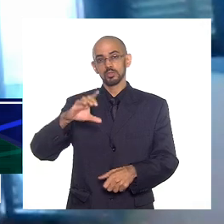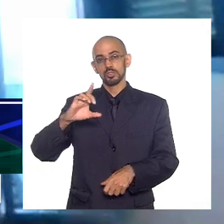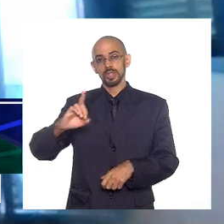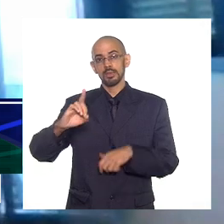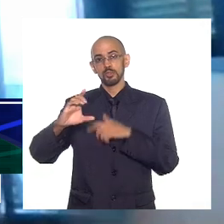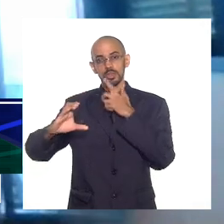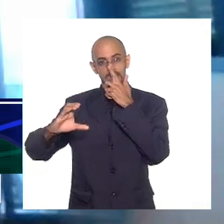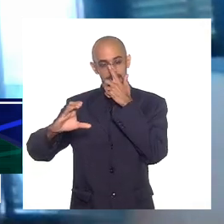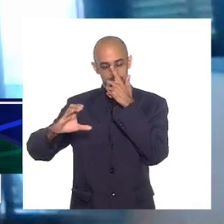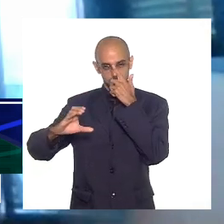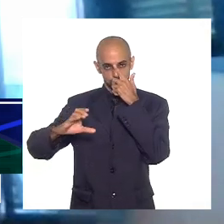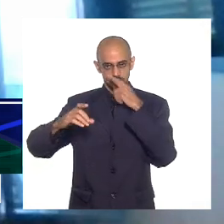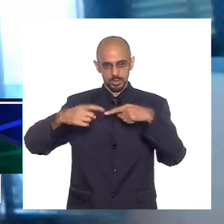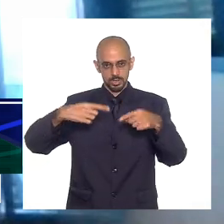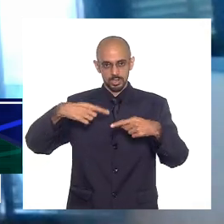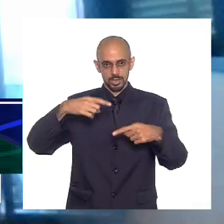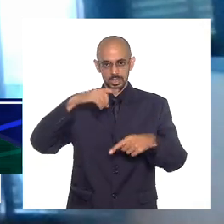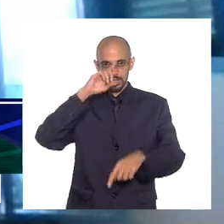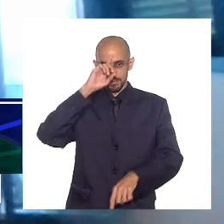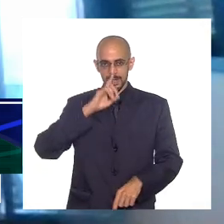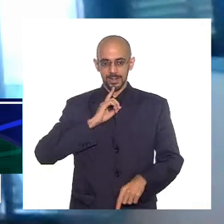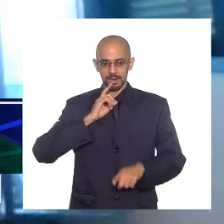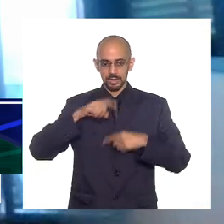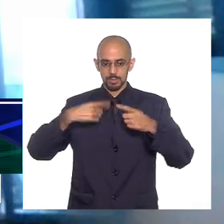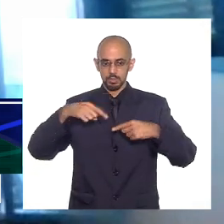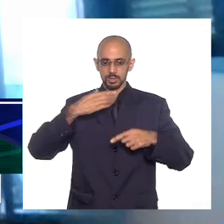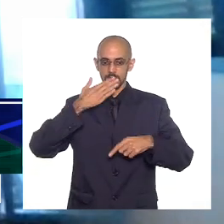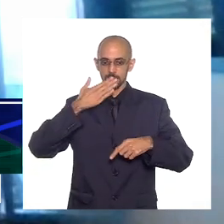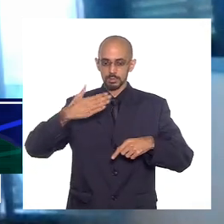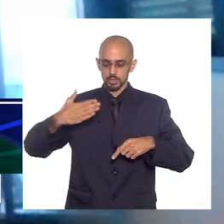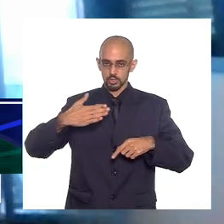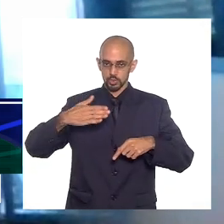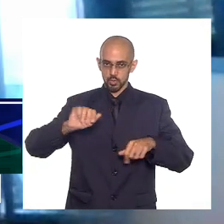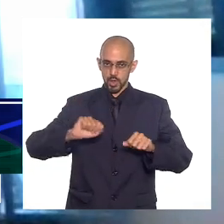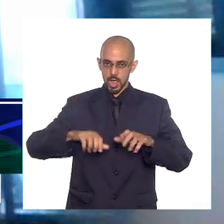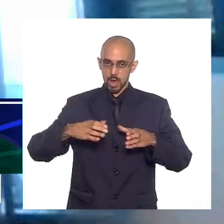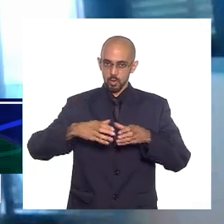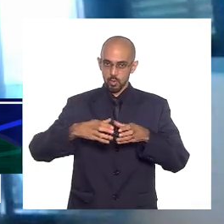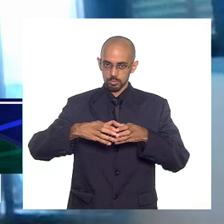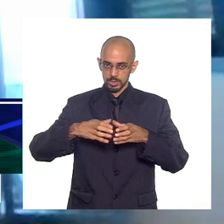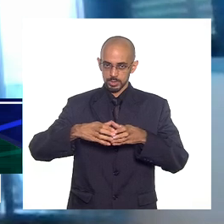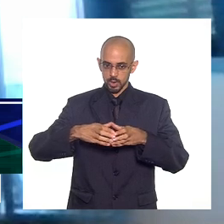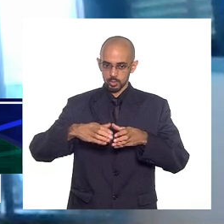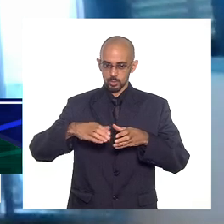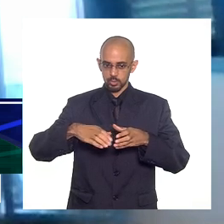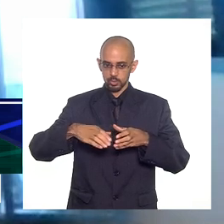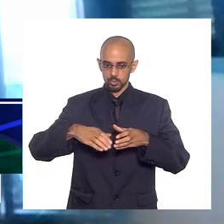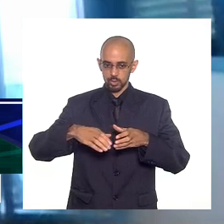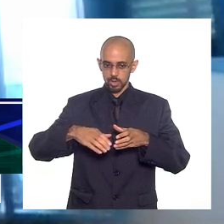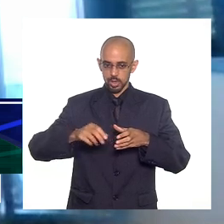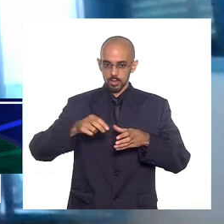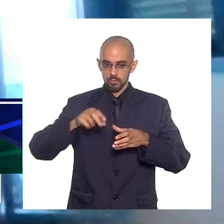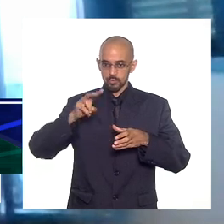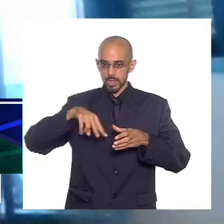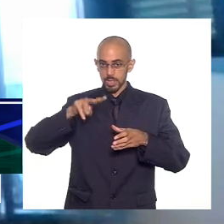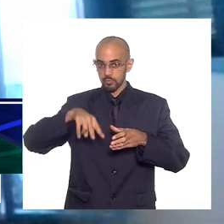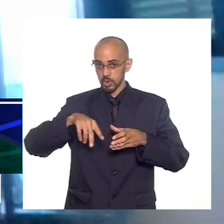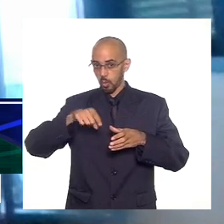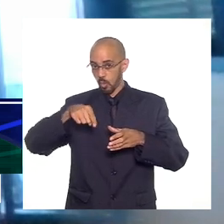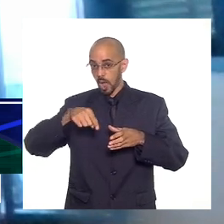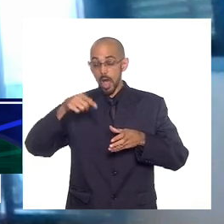linha amarela. Depois que ele fez o pedido, a comissão do Cumpra-se verificou que era verdade, que não estava